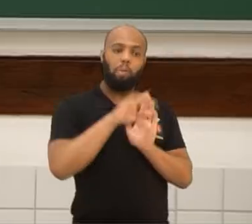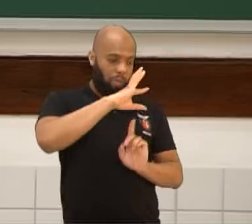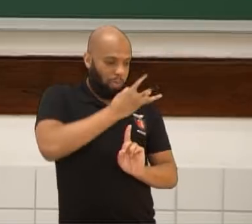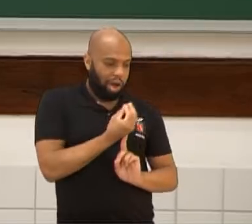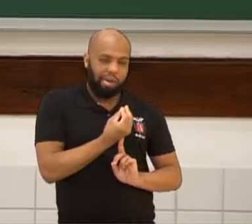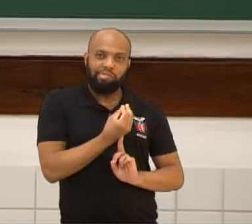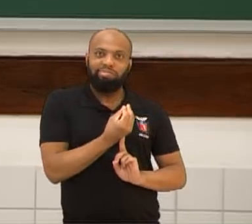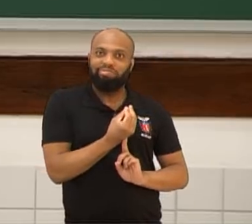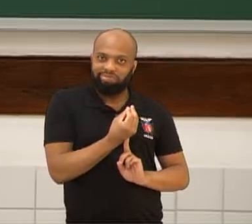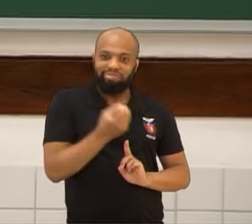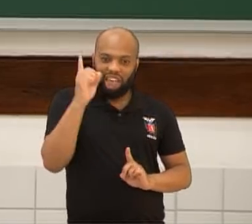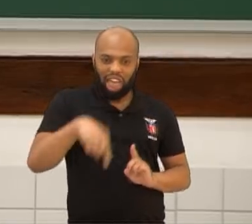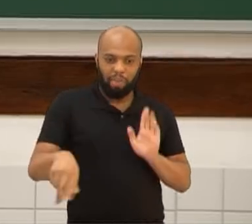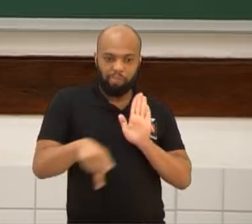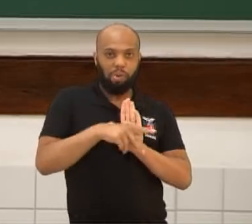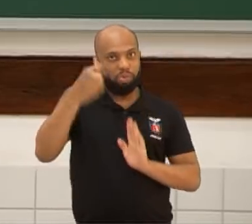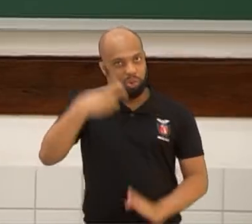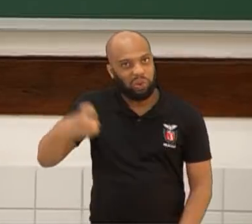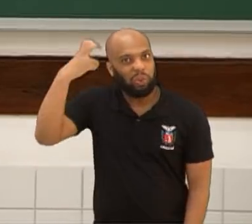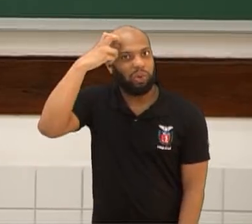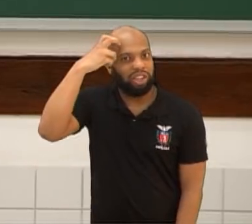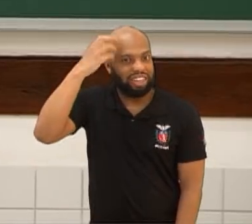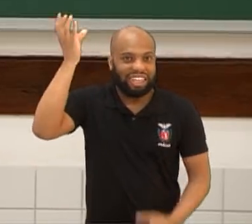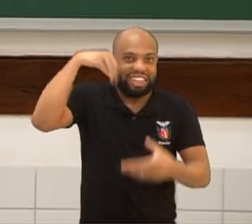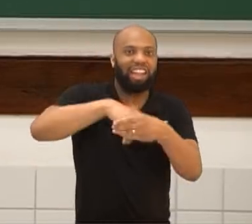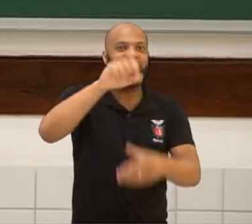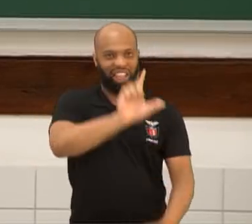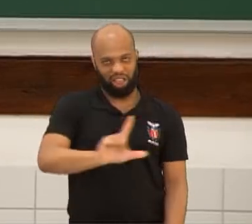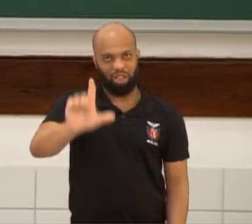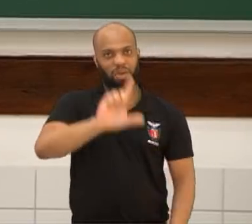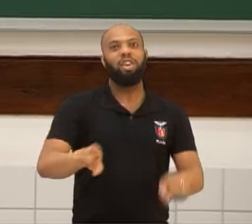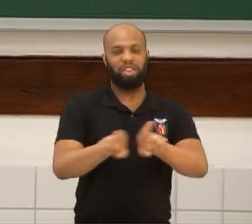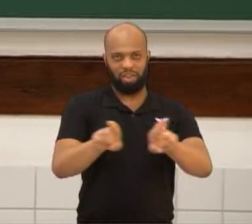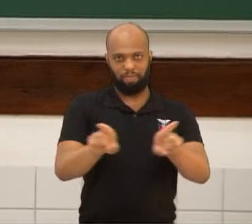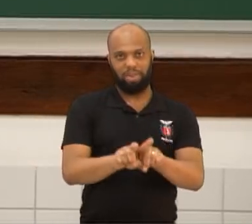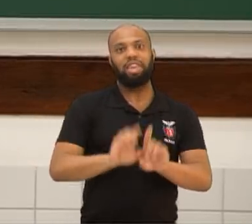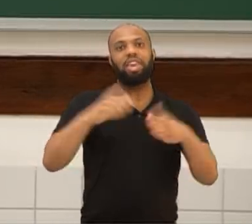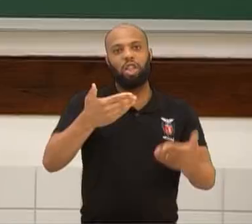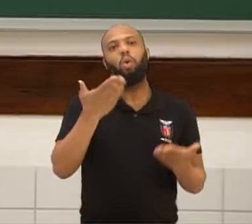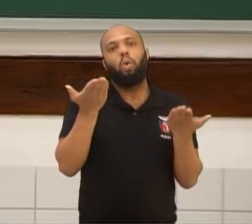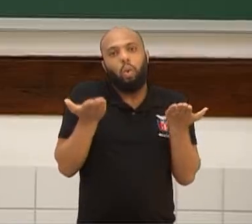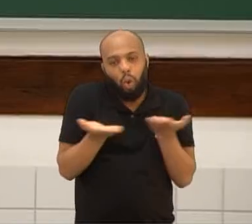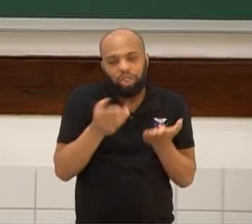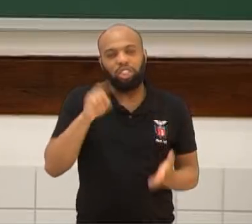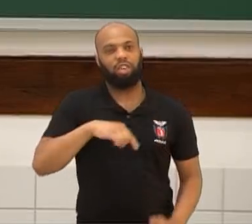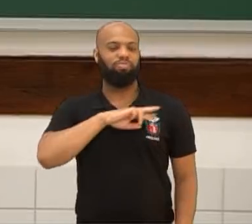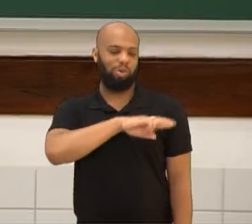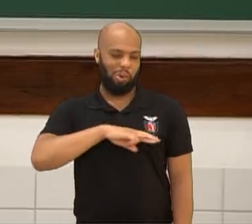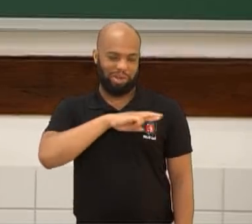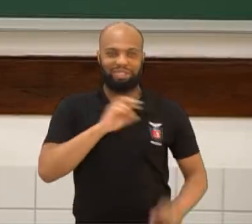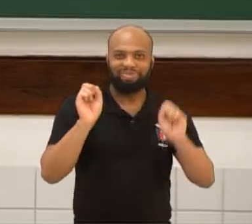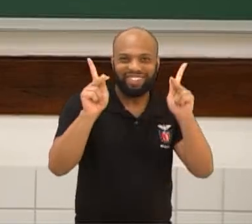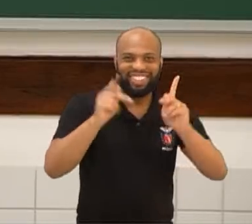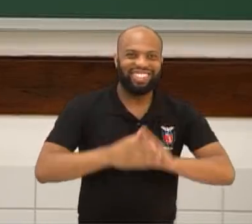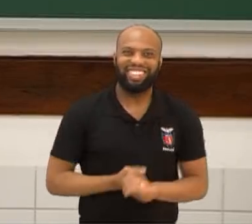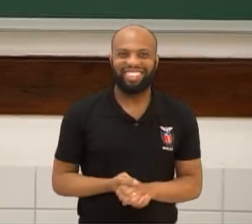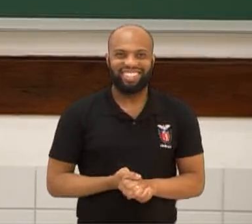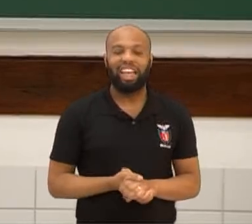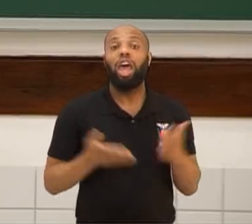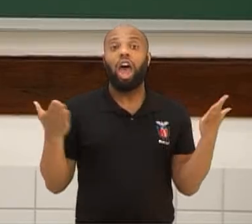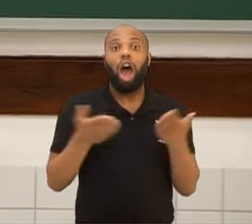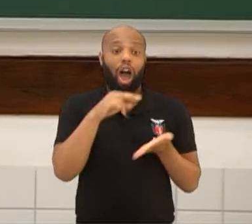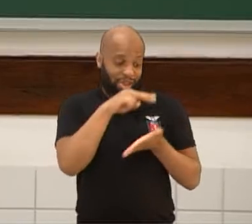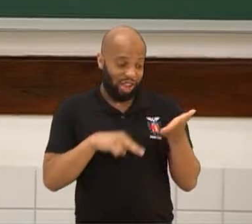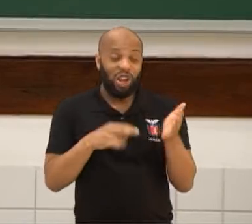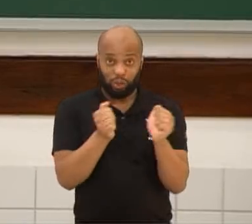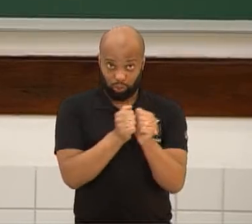artístico, cultural, literário, que constitui uma obra literária. Nesse caso, a gente vai estudar o romance, certo? Então, vamos